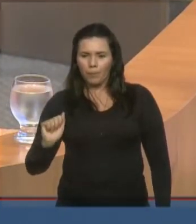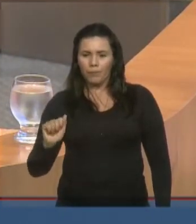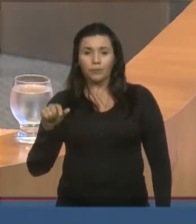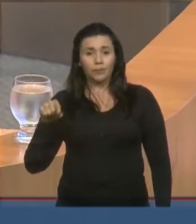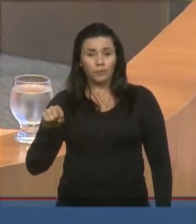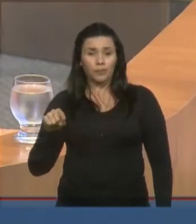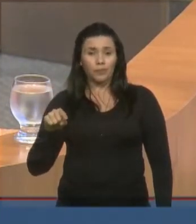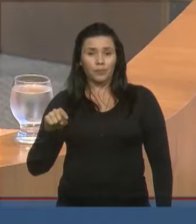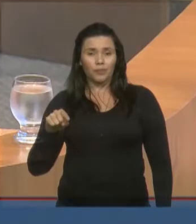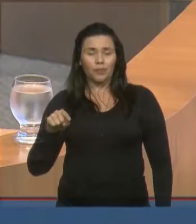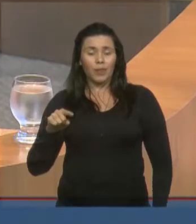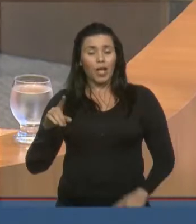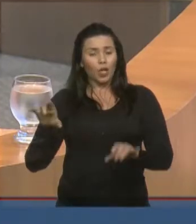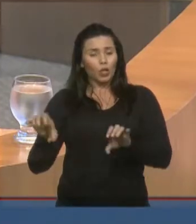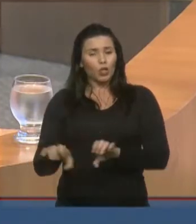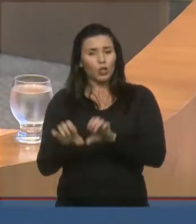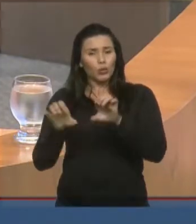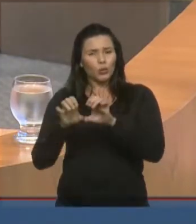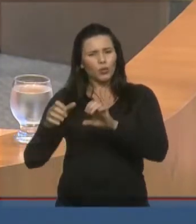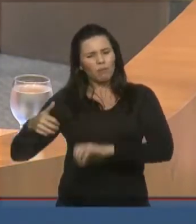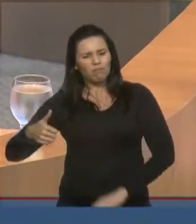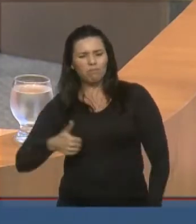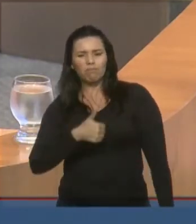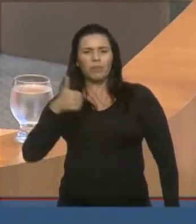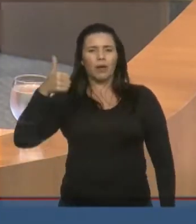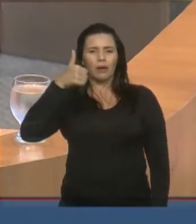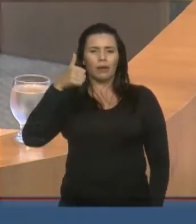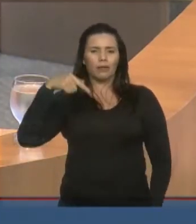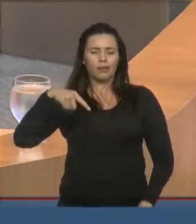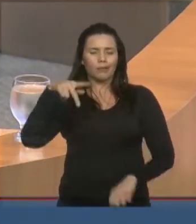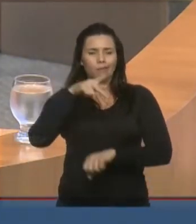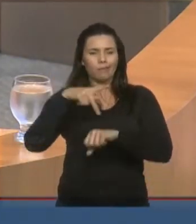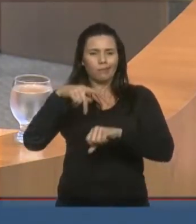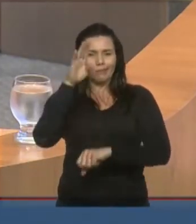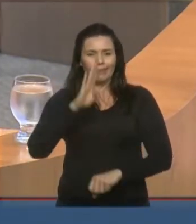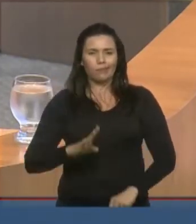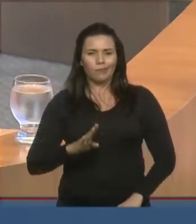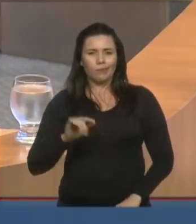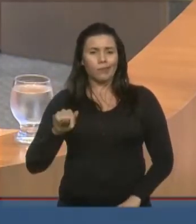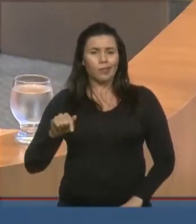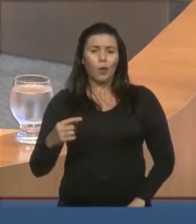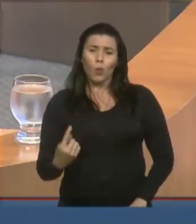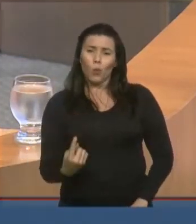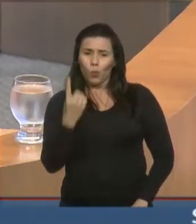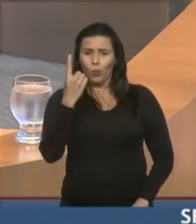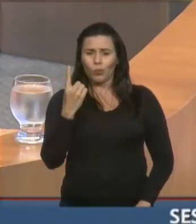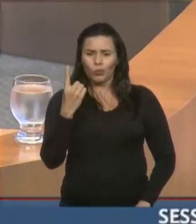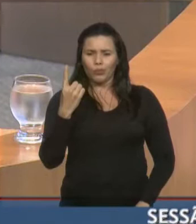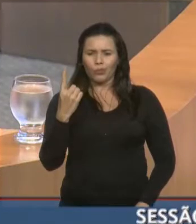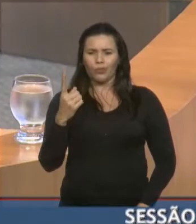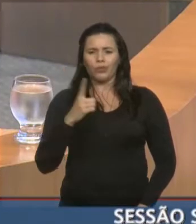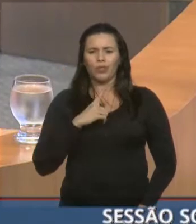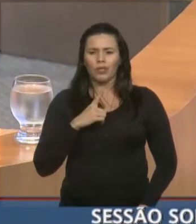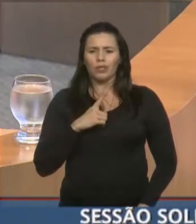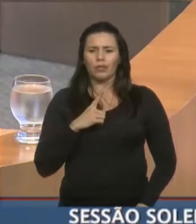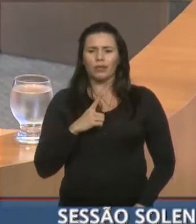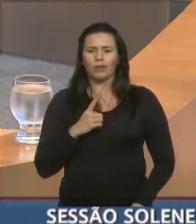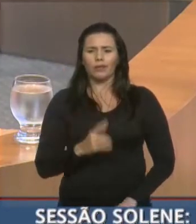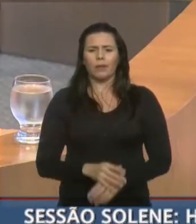pioneira no país e até os dias atuais único no Brasil, constituído por perícia